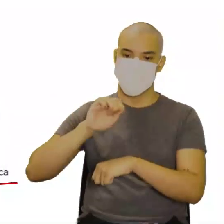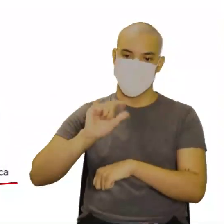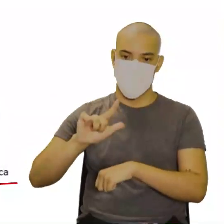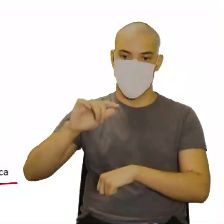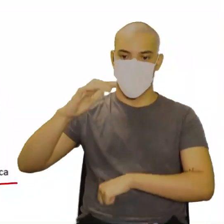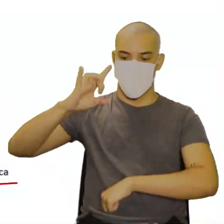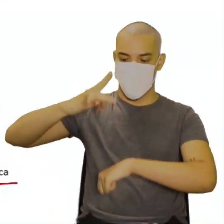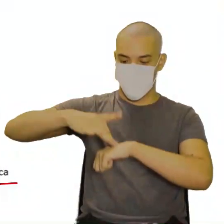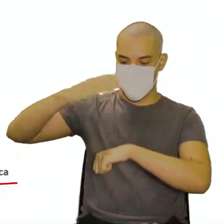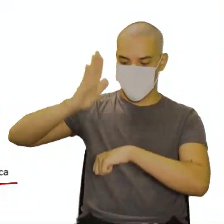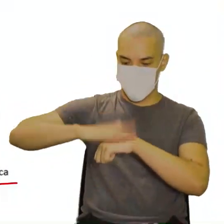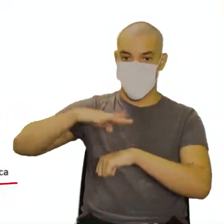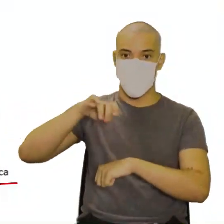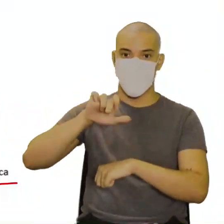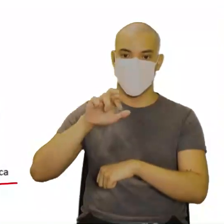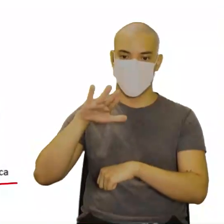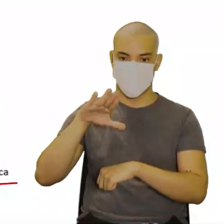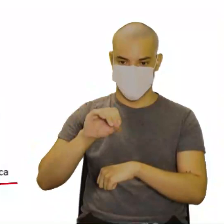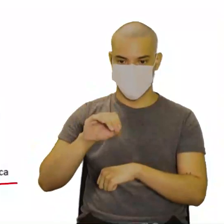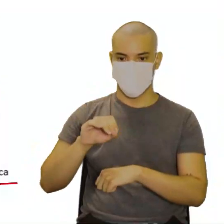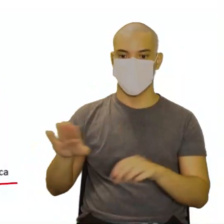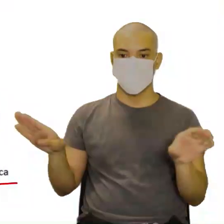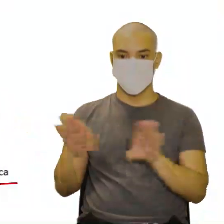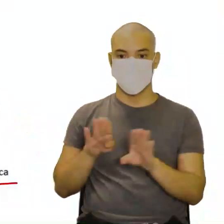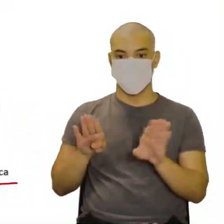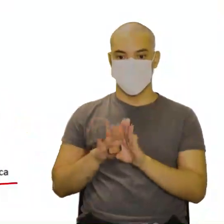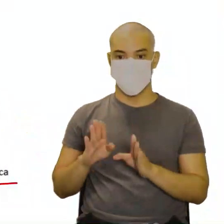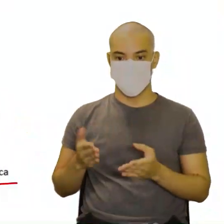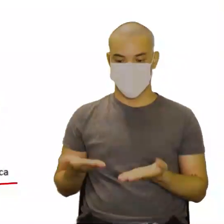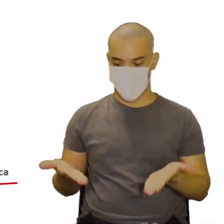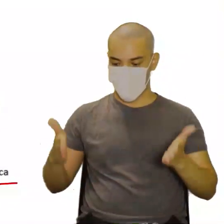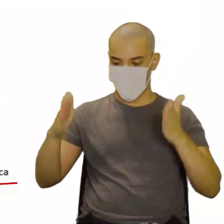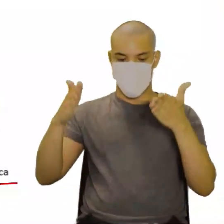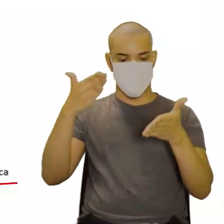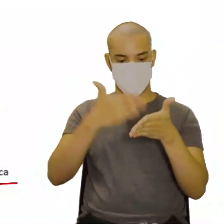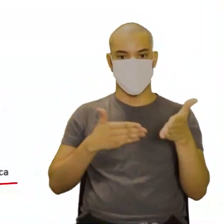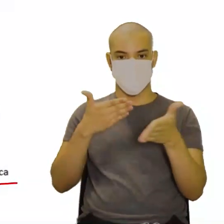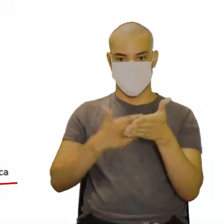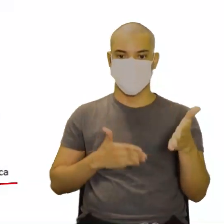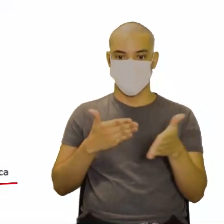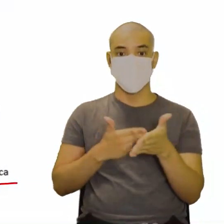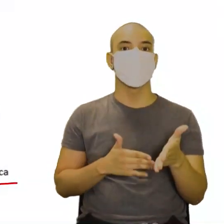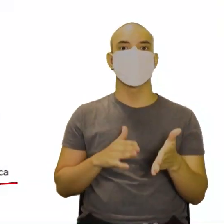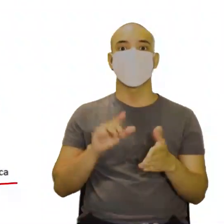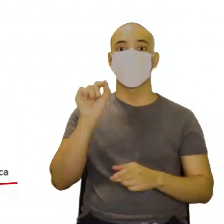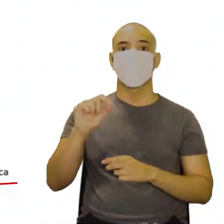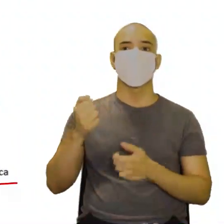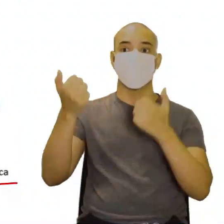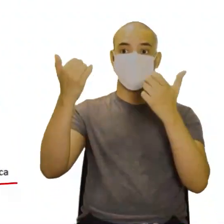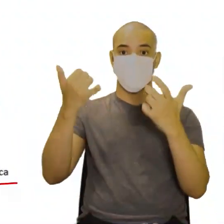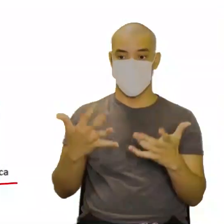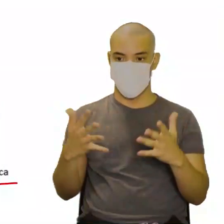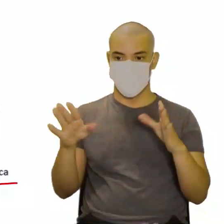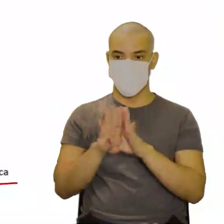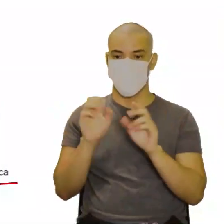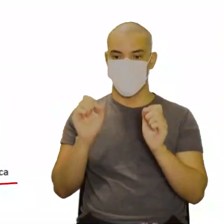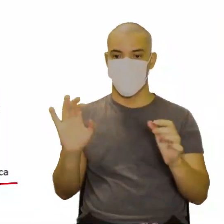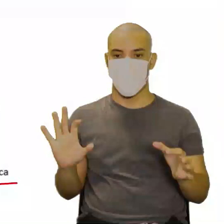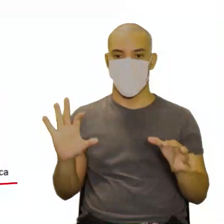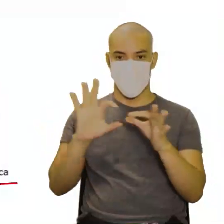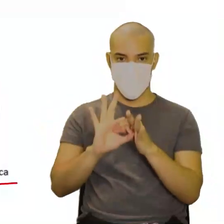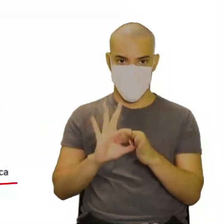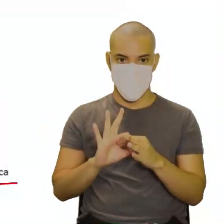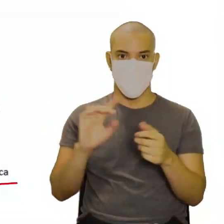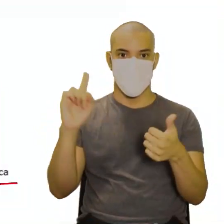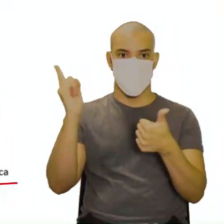plástica aqui formando o nosso capacitor. Bom, pessoal, o que eu falei para vocês? A gente pode associar